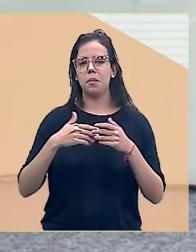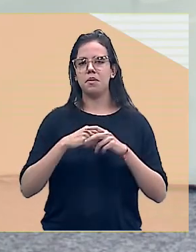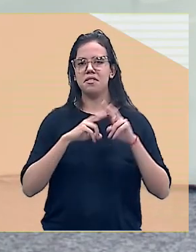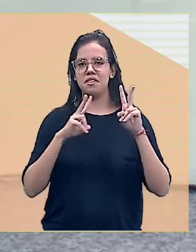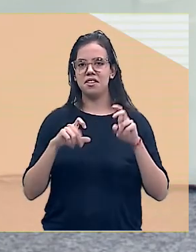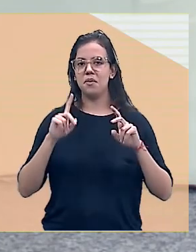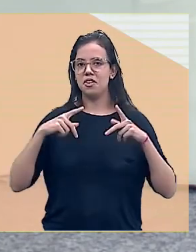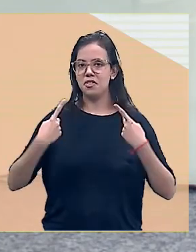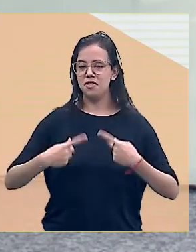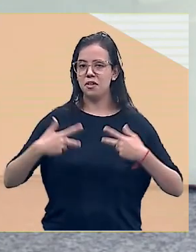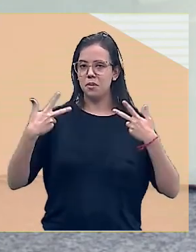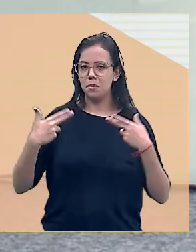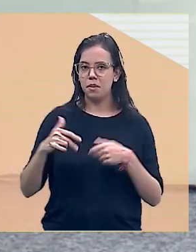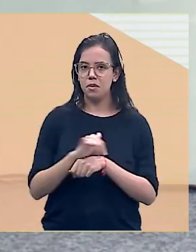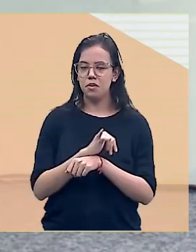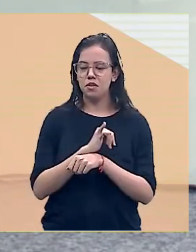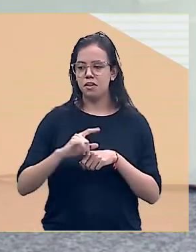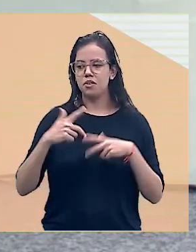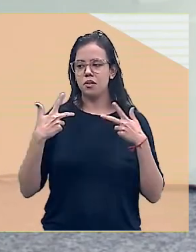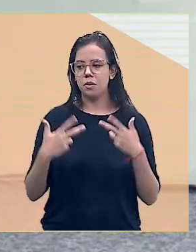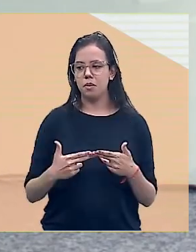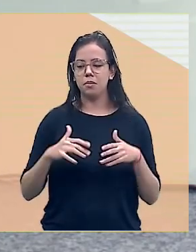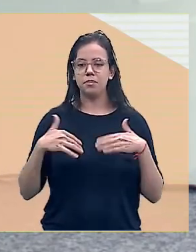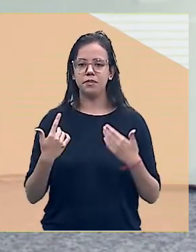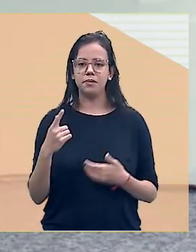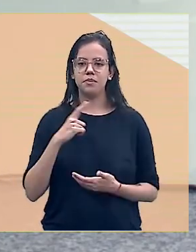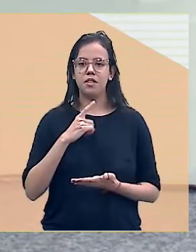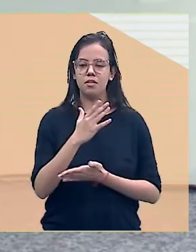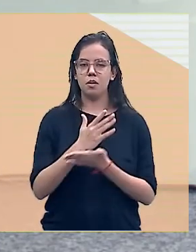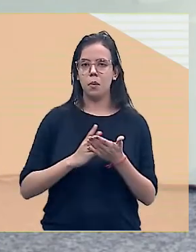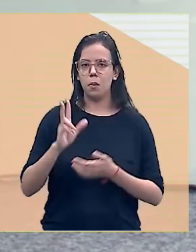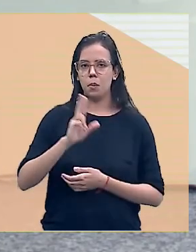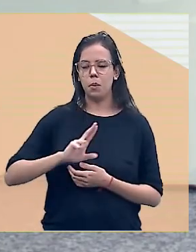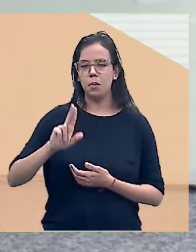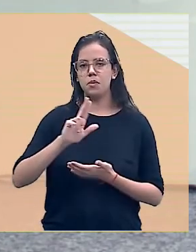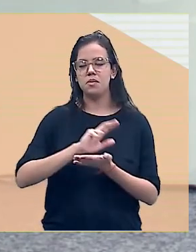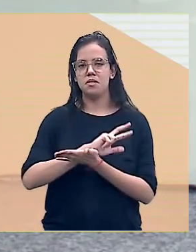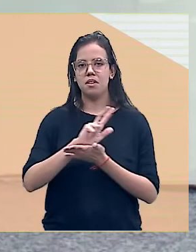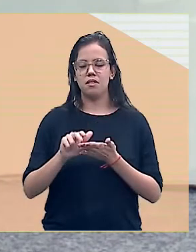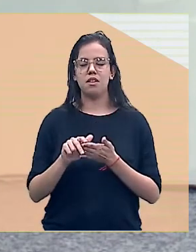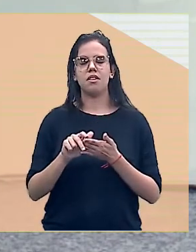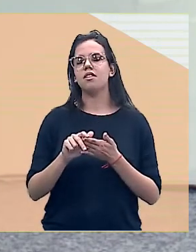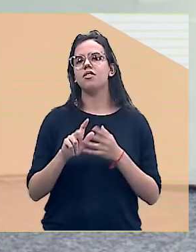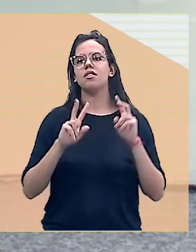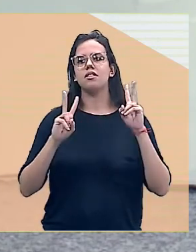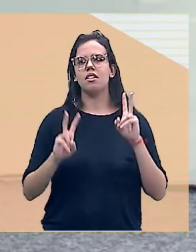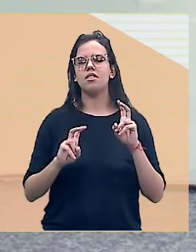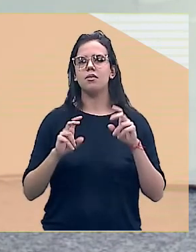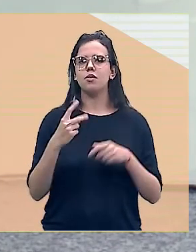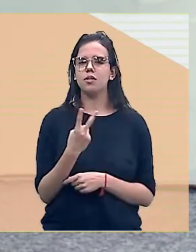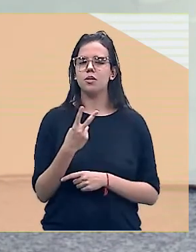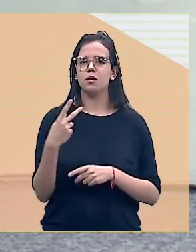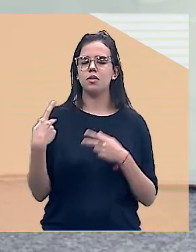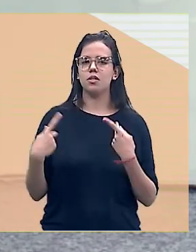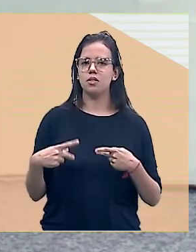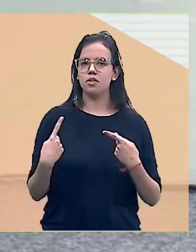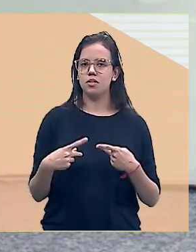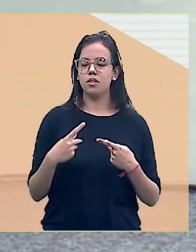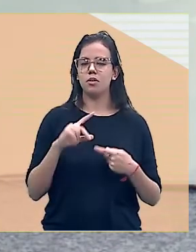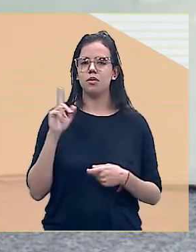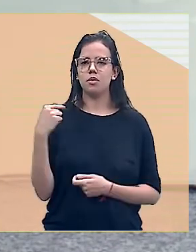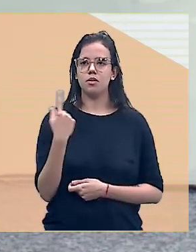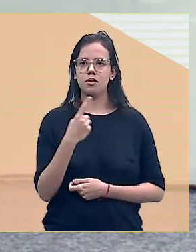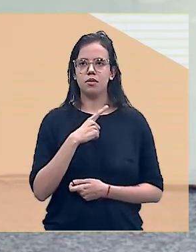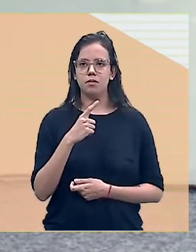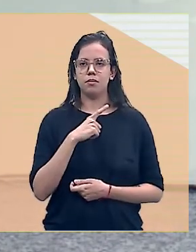o mesmo jeito é o mesmo caminho nós dividimos a utilização do Repertório Felipe na redação de duas formas nós temos